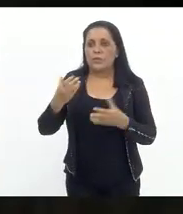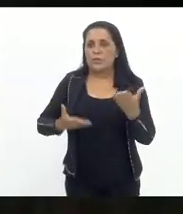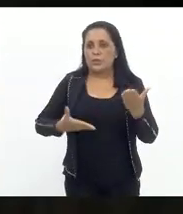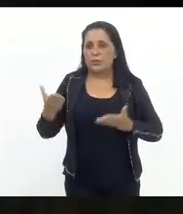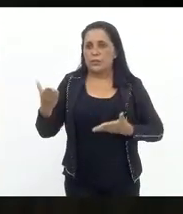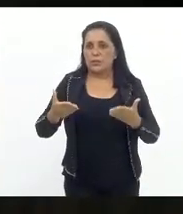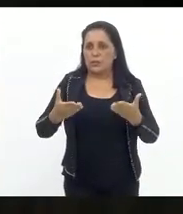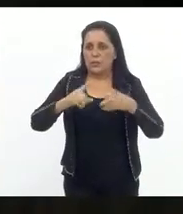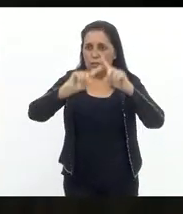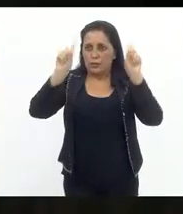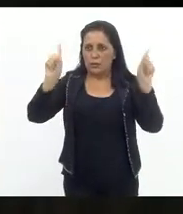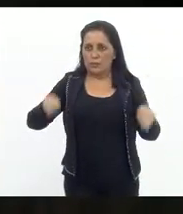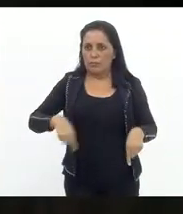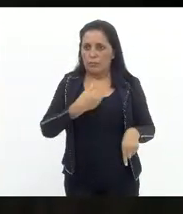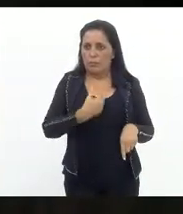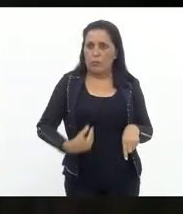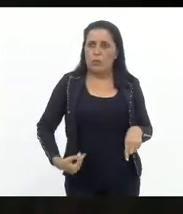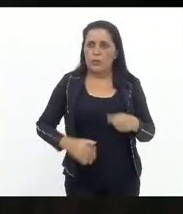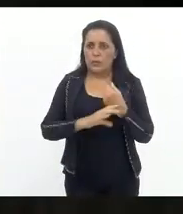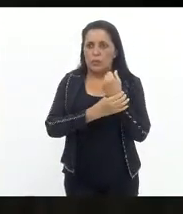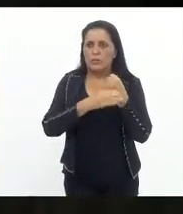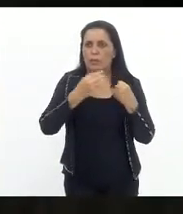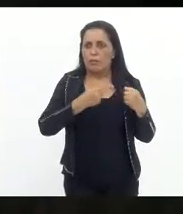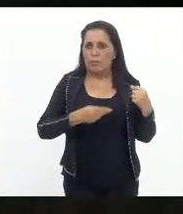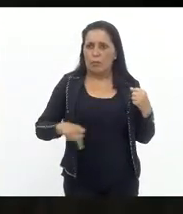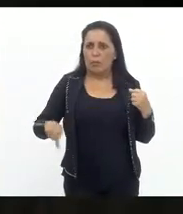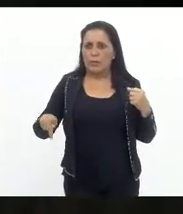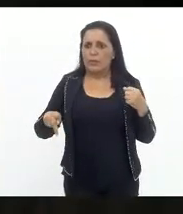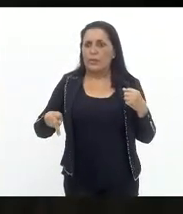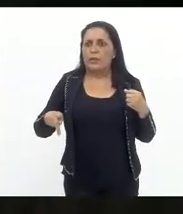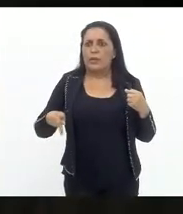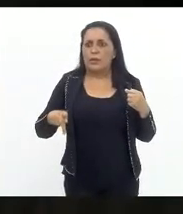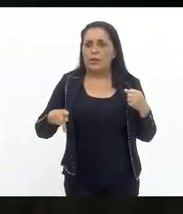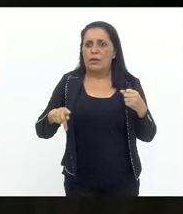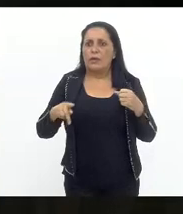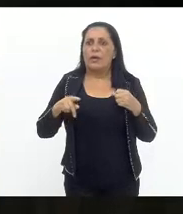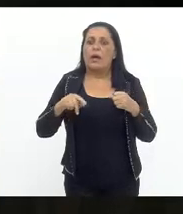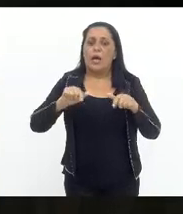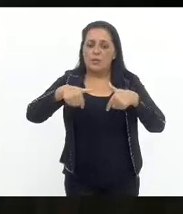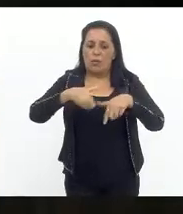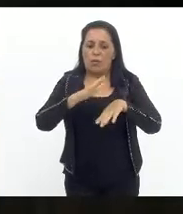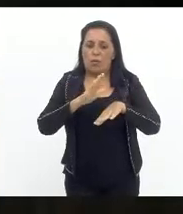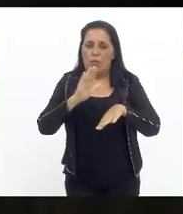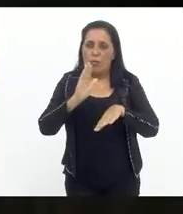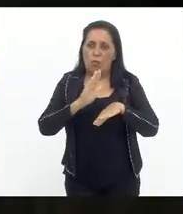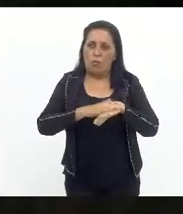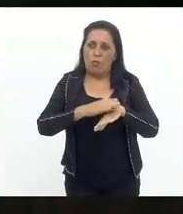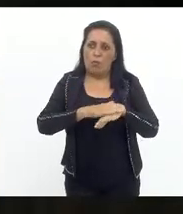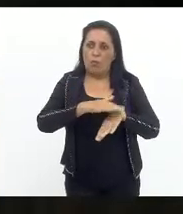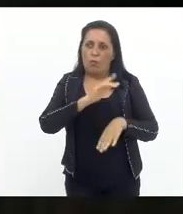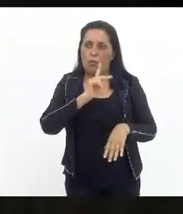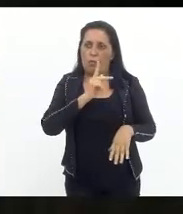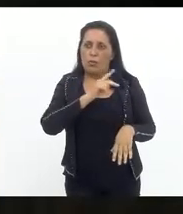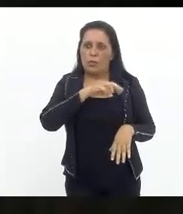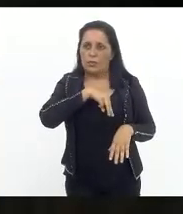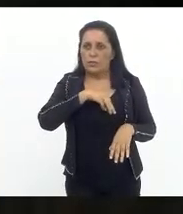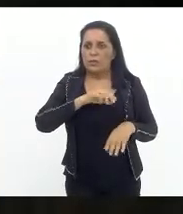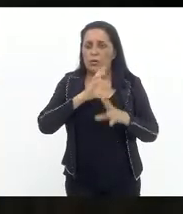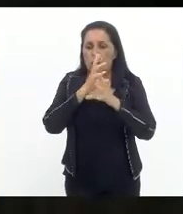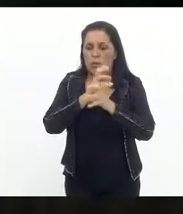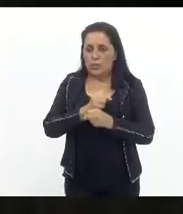a Segurança Pública, Ações de Polícia e de Orçamento. Para emitir